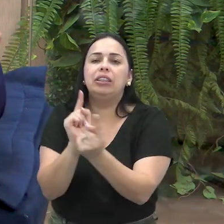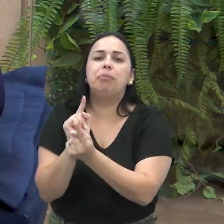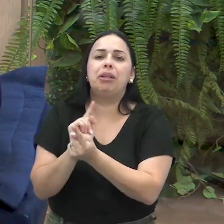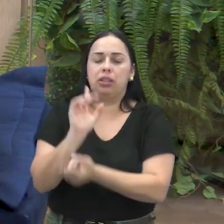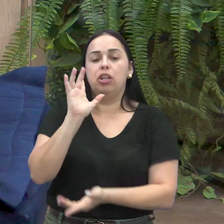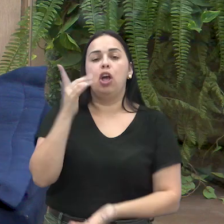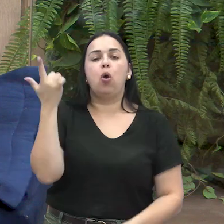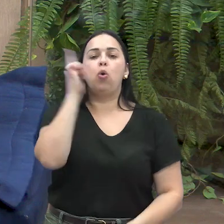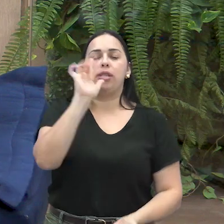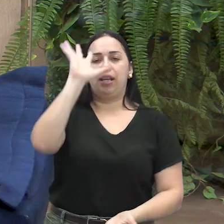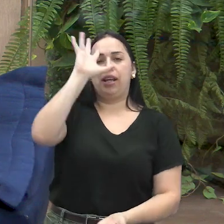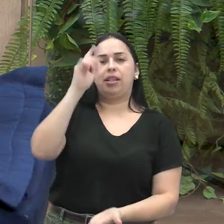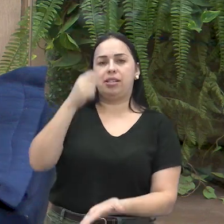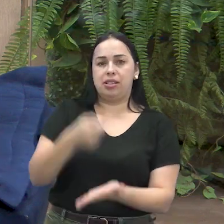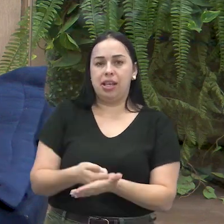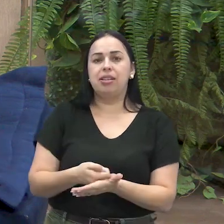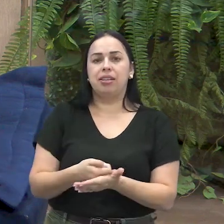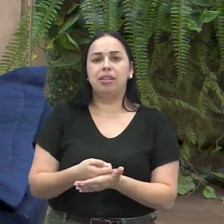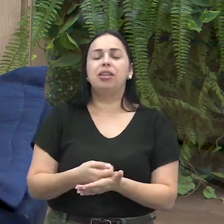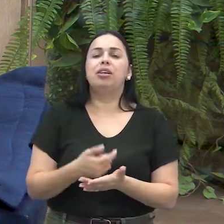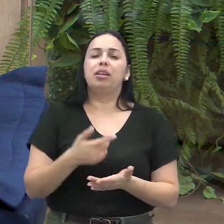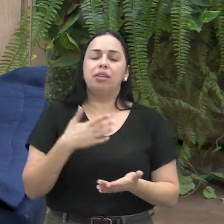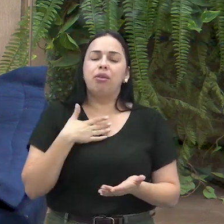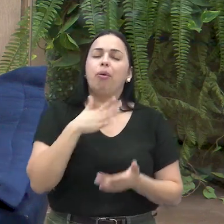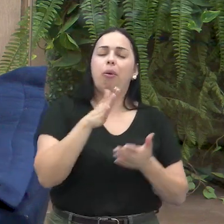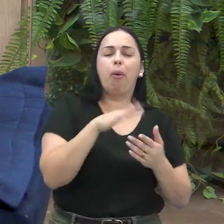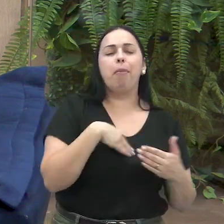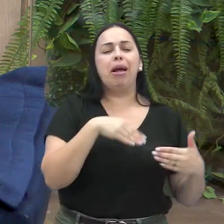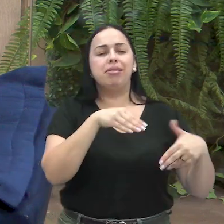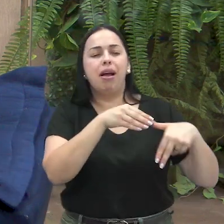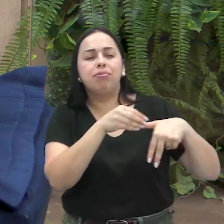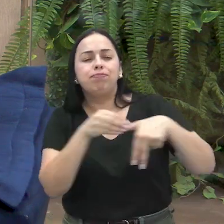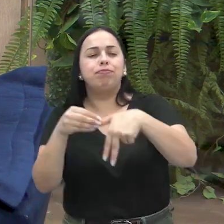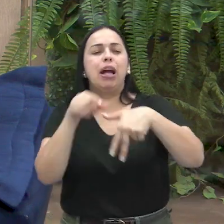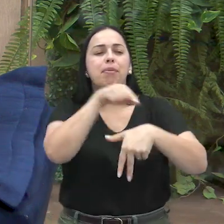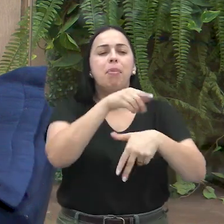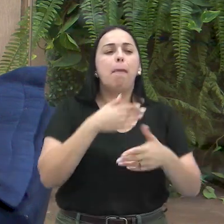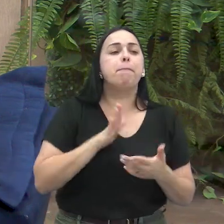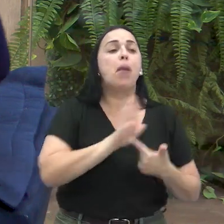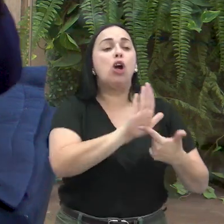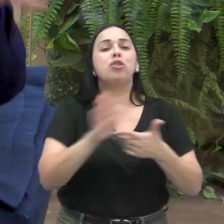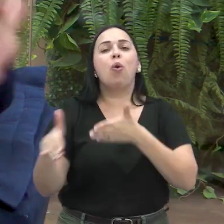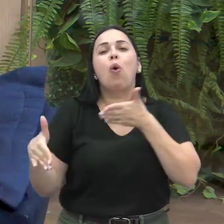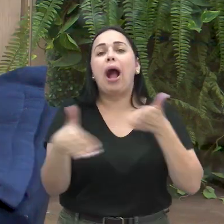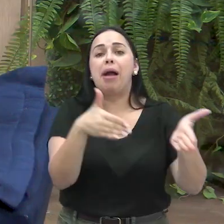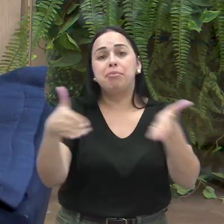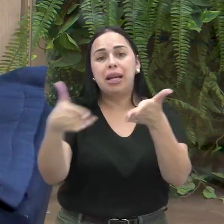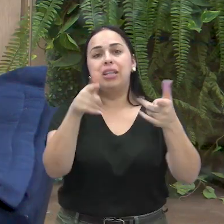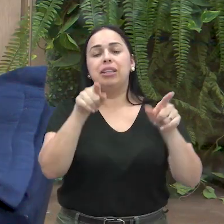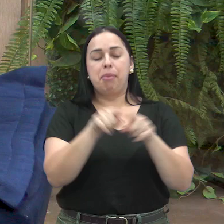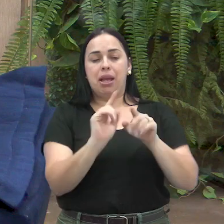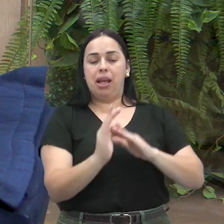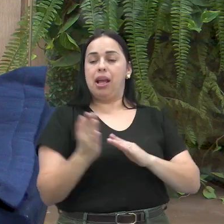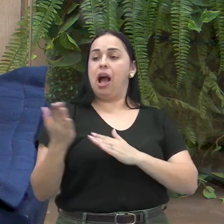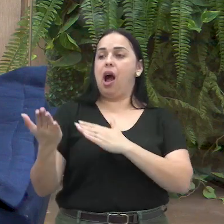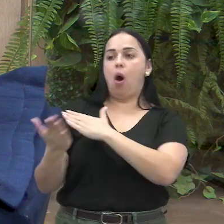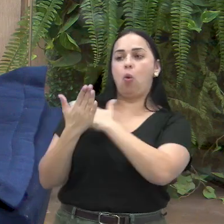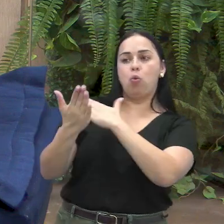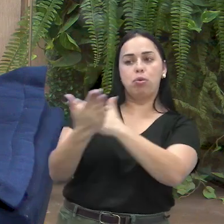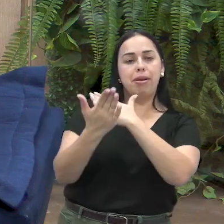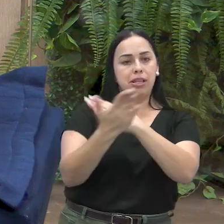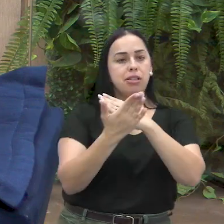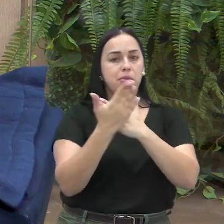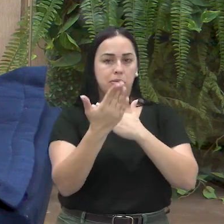mais do que você dá muito mais sim, encontra o caminho, direciona, porque você vai ampliando o seu leque de conhecimento de pessoas que podem te